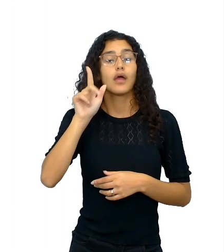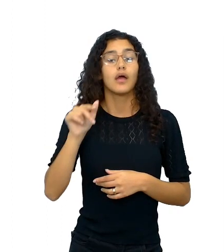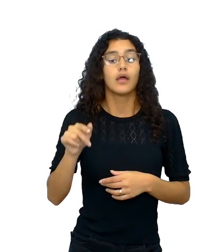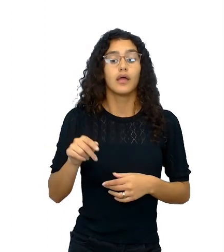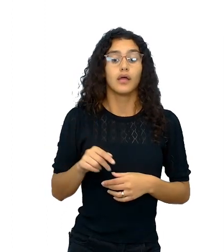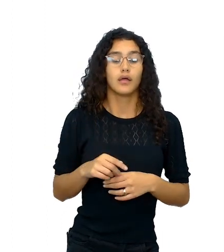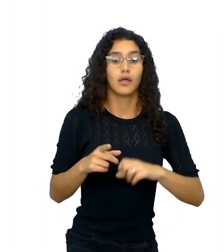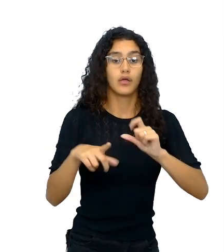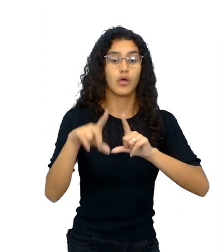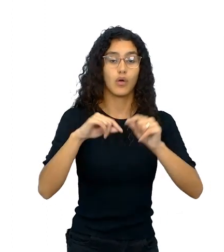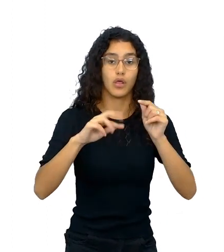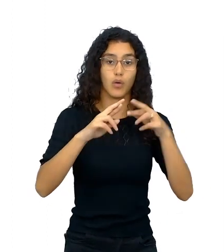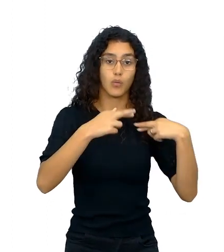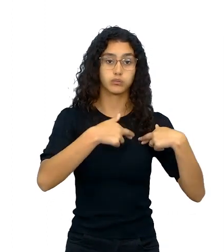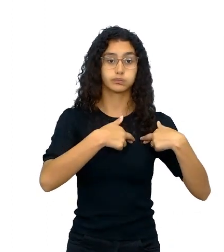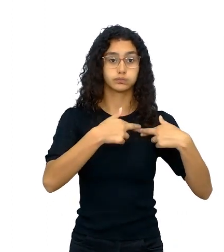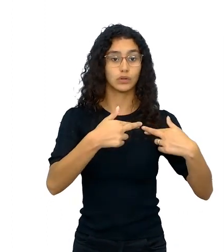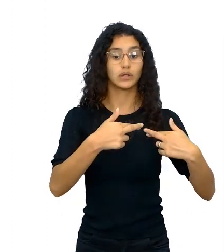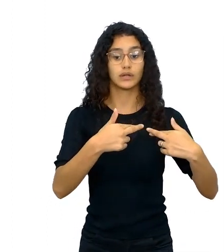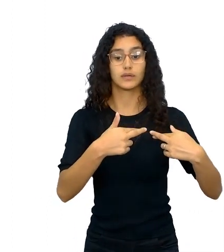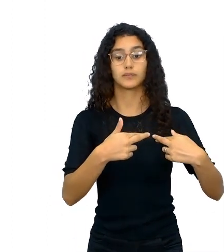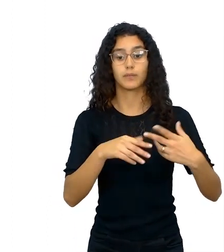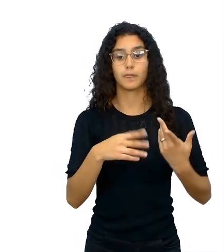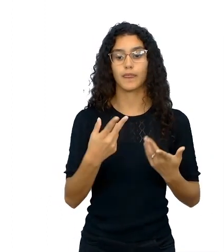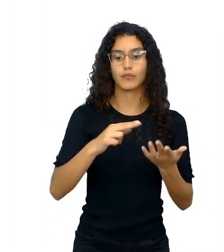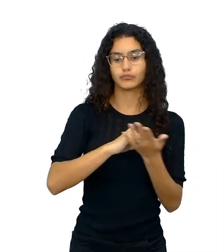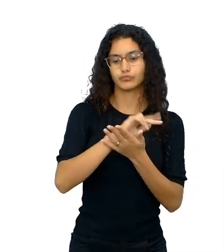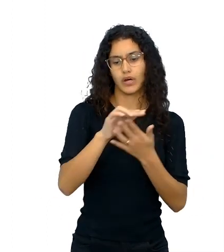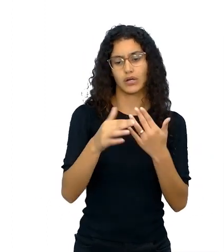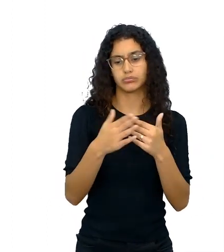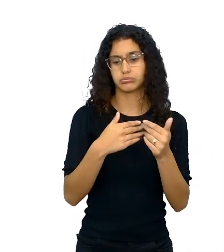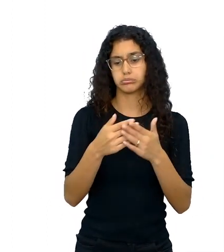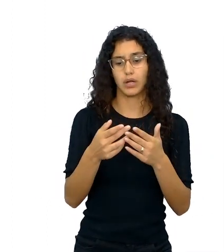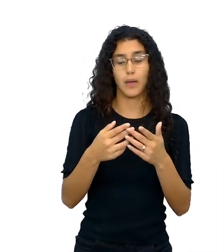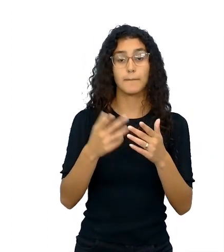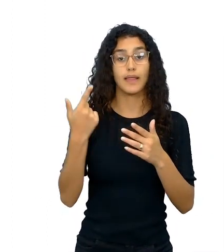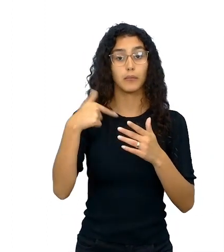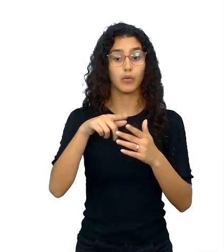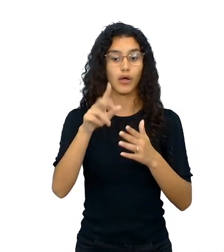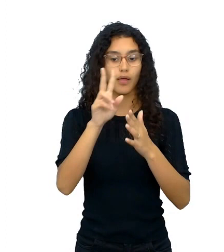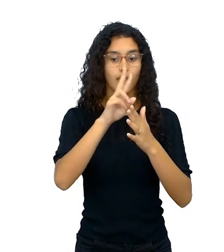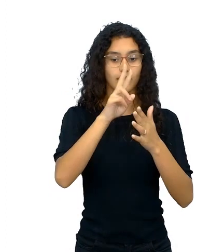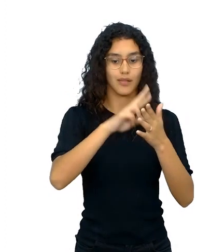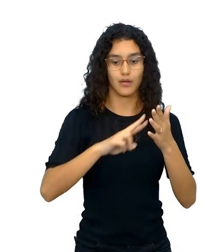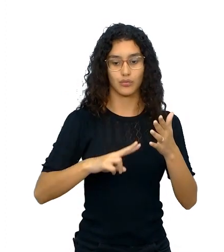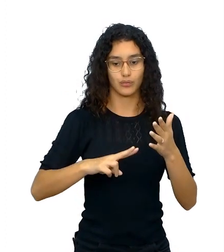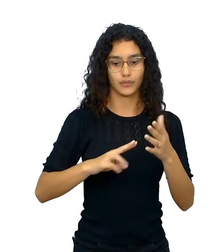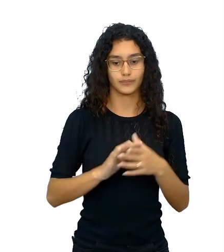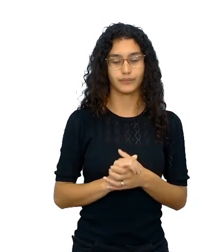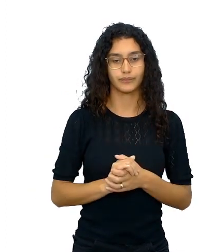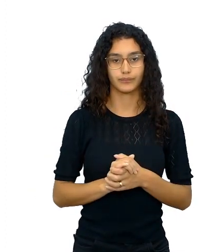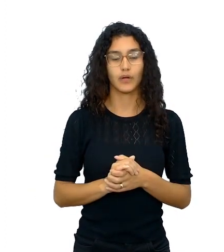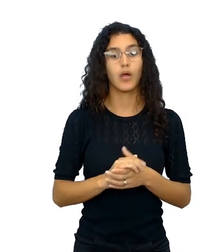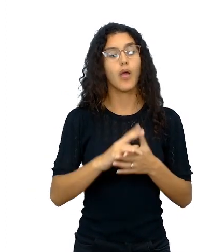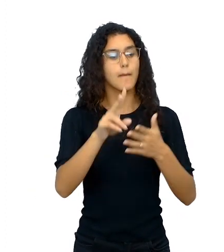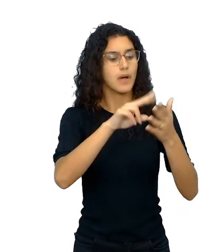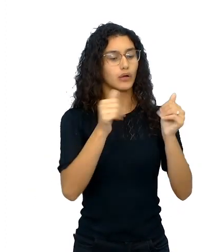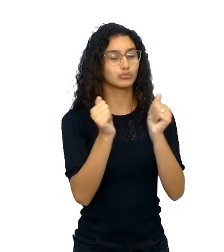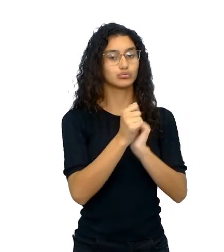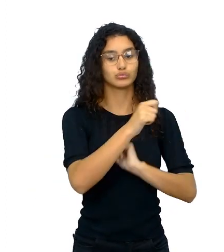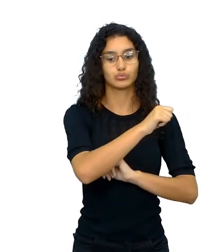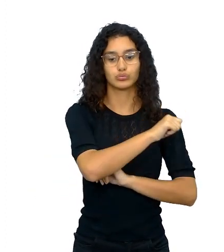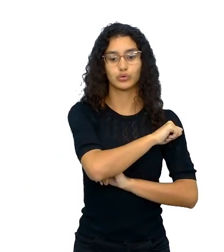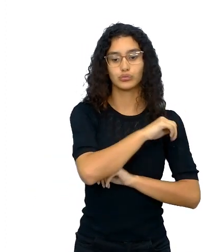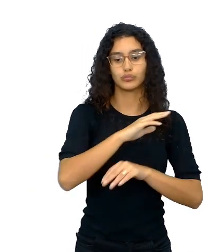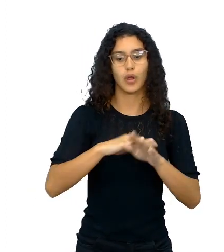é escolher um romance, ou vários romances para a leitura, para ler com os alunos e